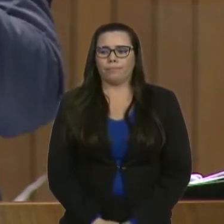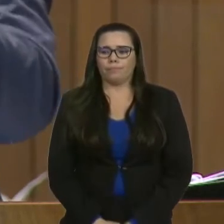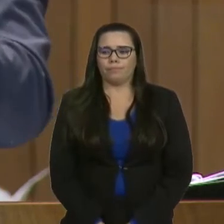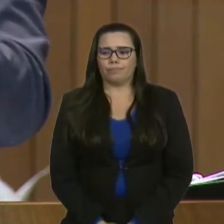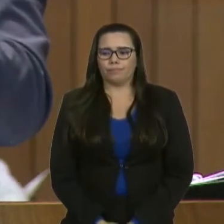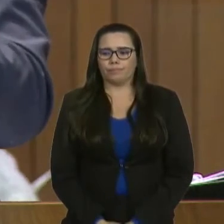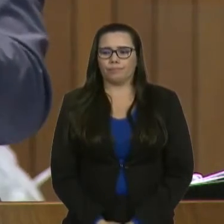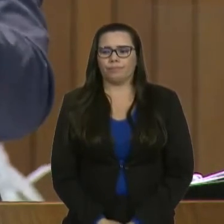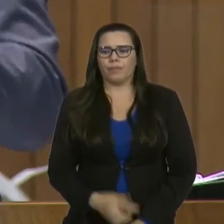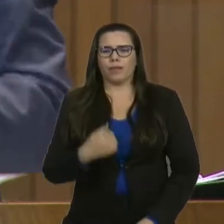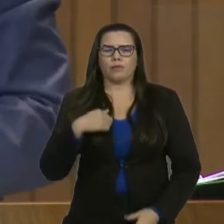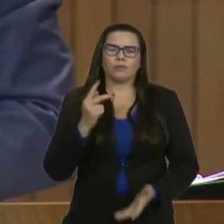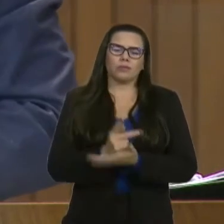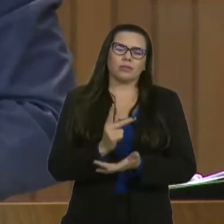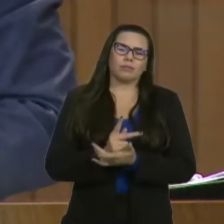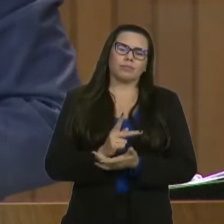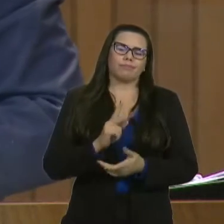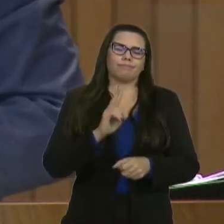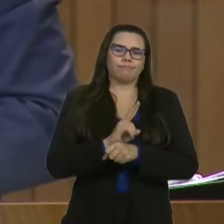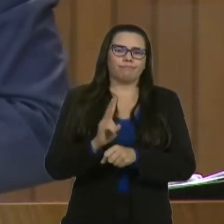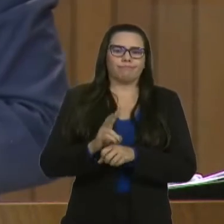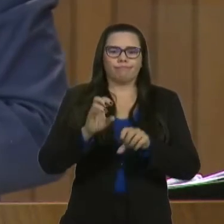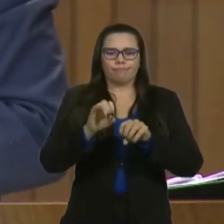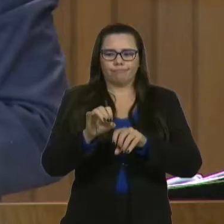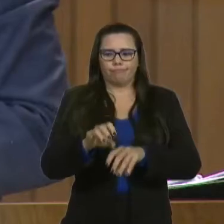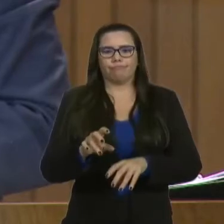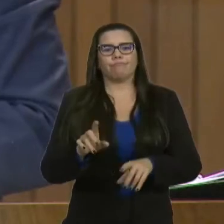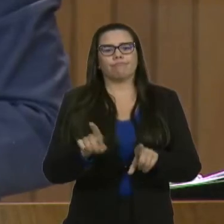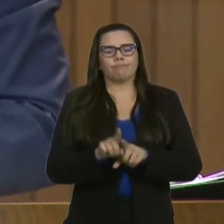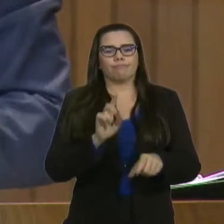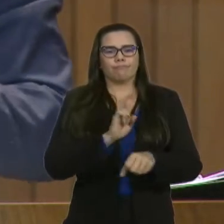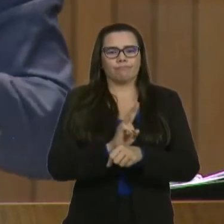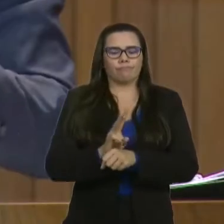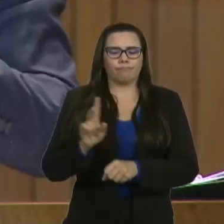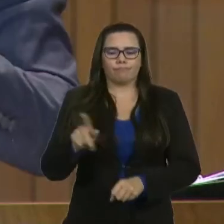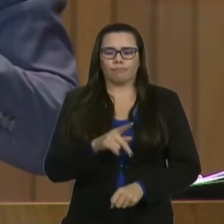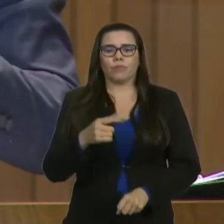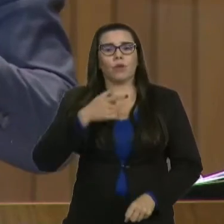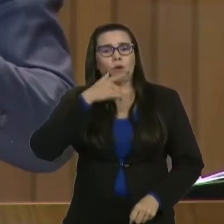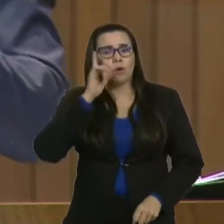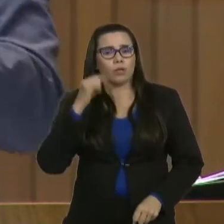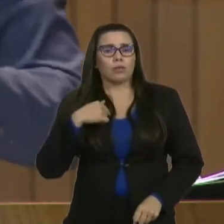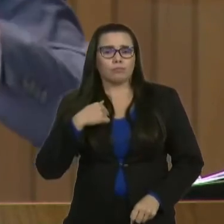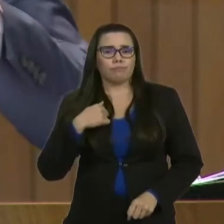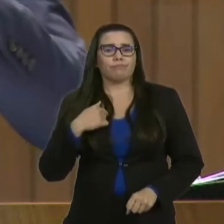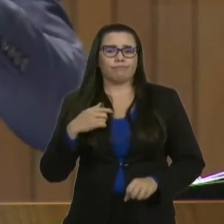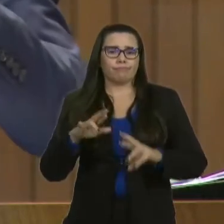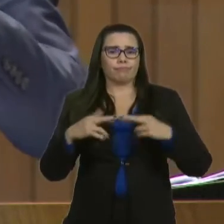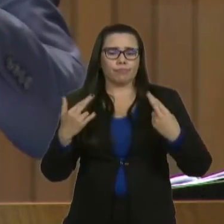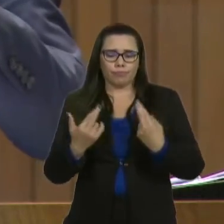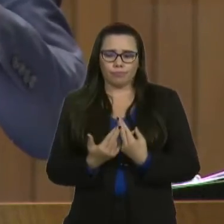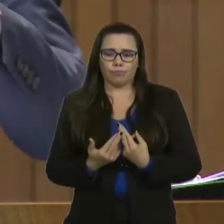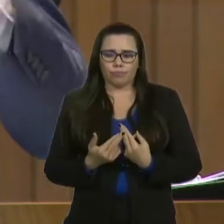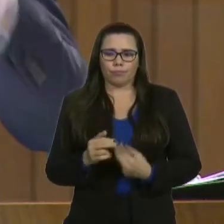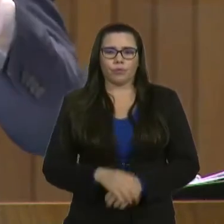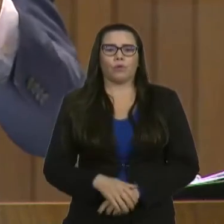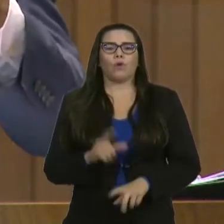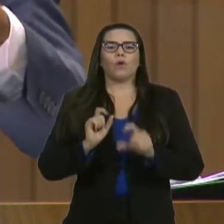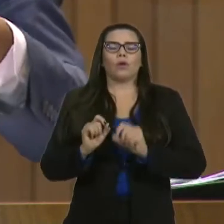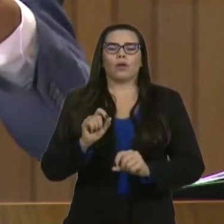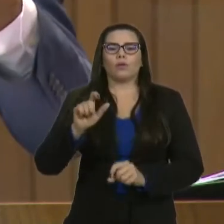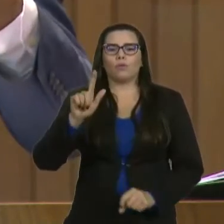da educação ontem também se tiver o dinheiro com os agentes comunitários de saúde em todo o Brasil seu dinheiro